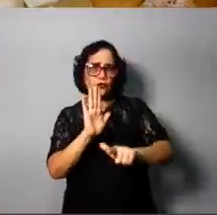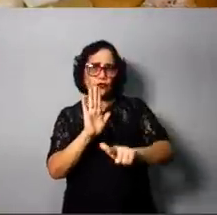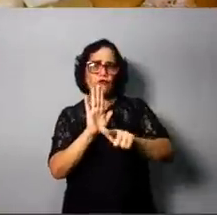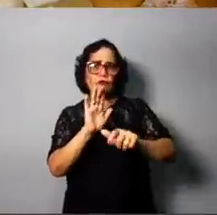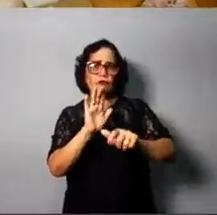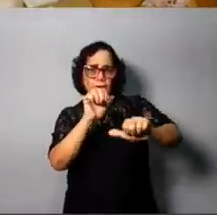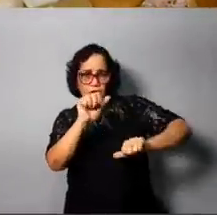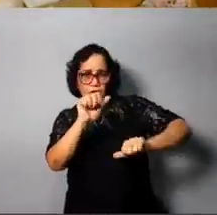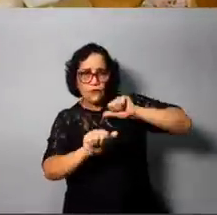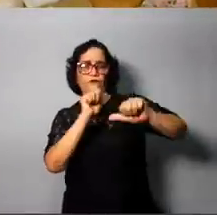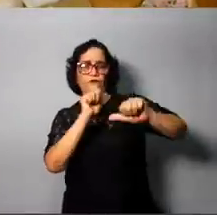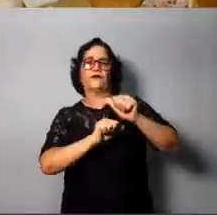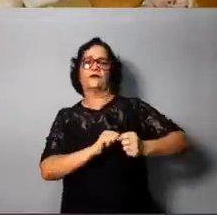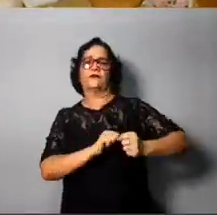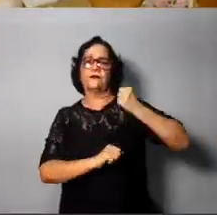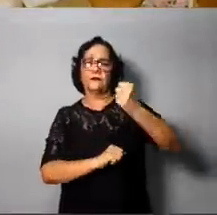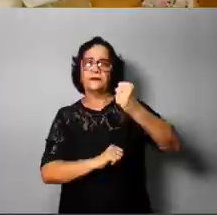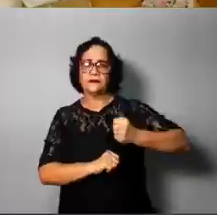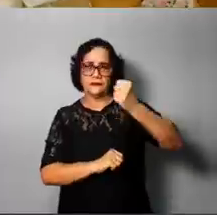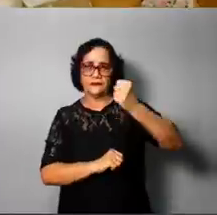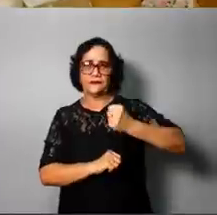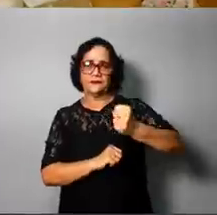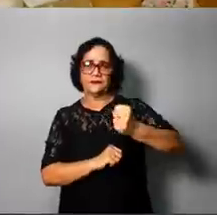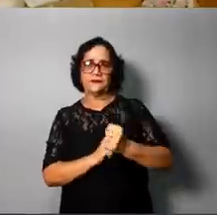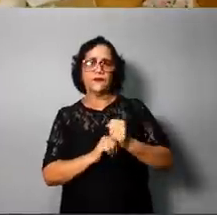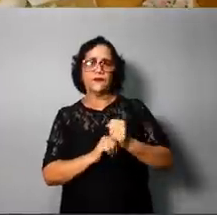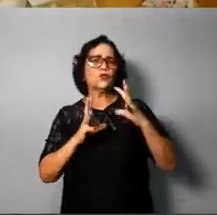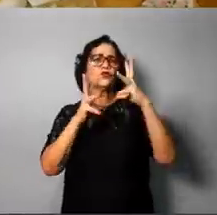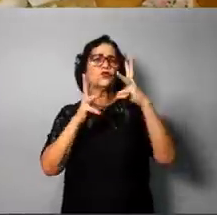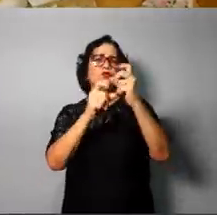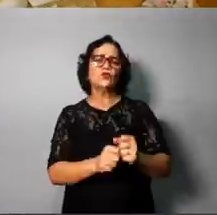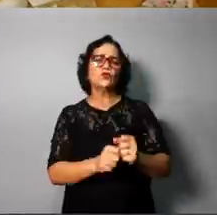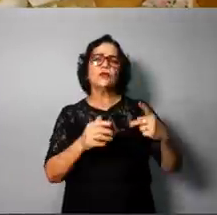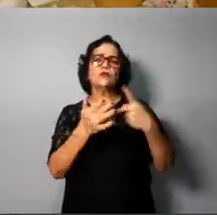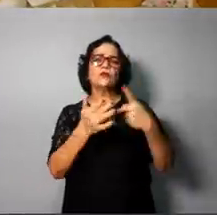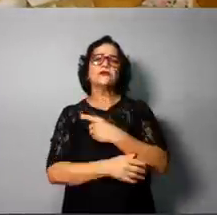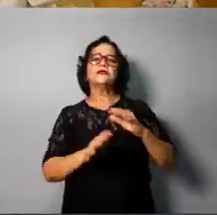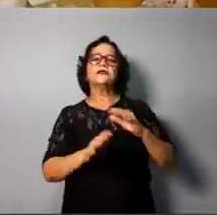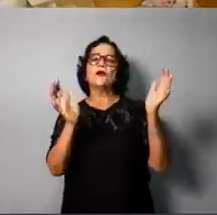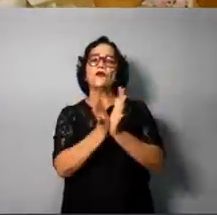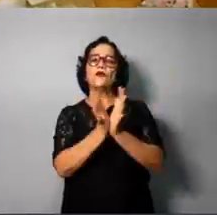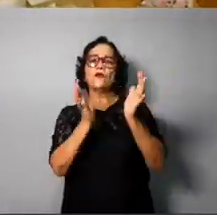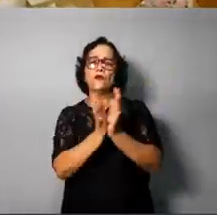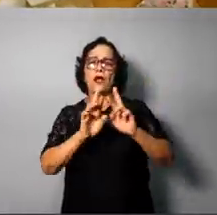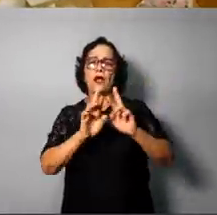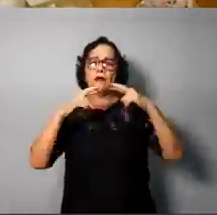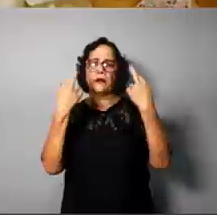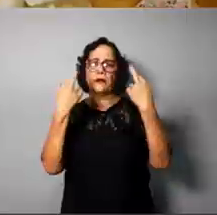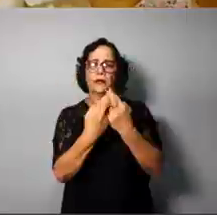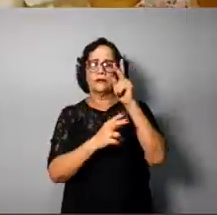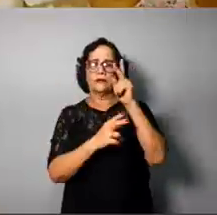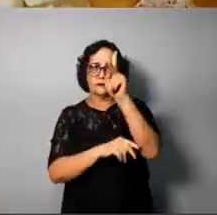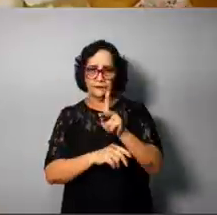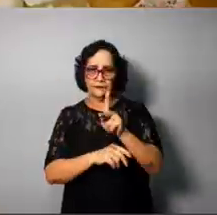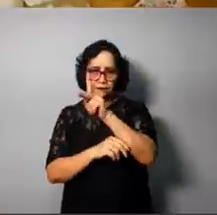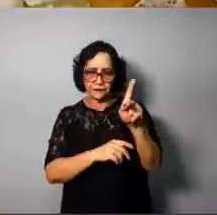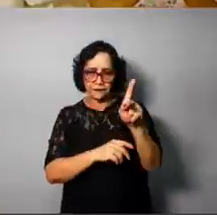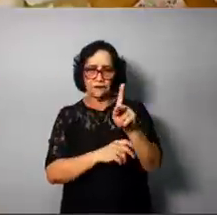conversão pastoral, aquilo que já o Concílio pedia, que